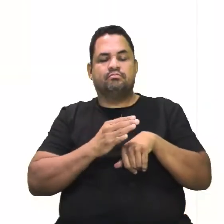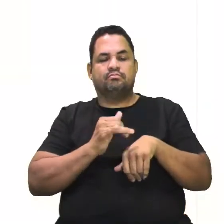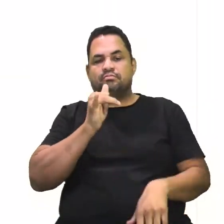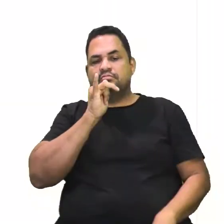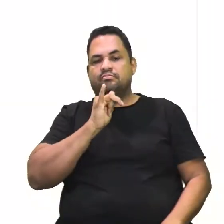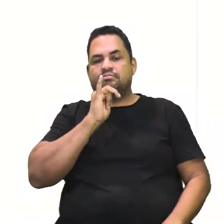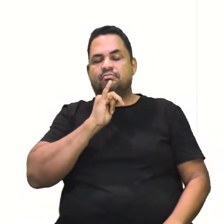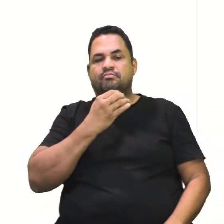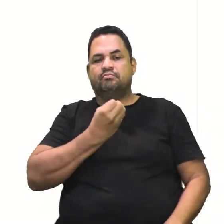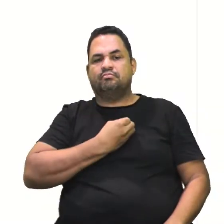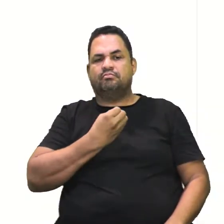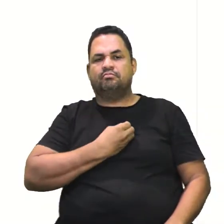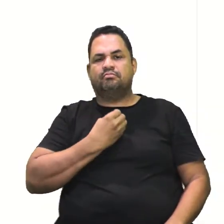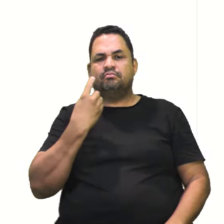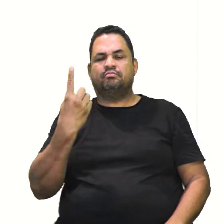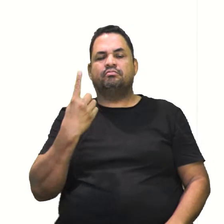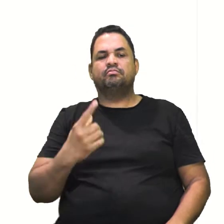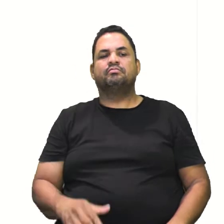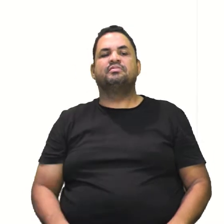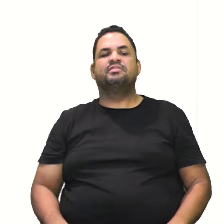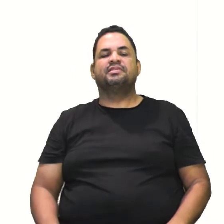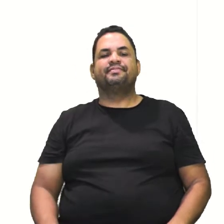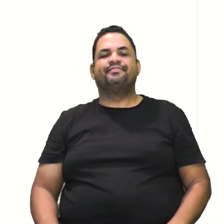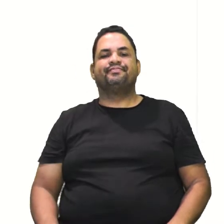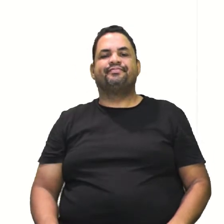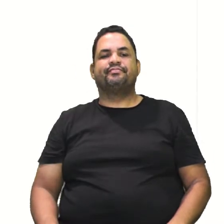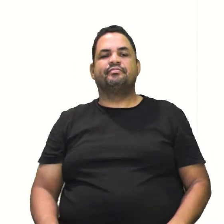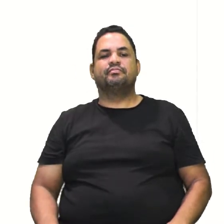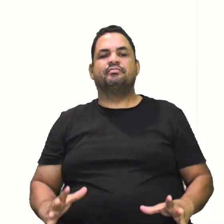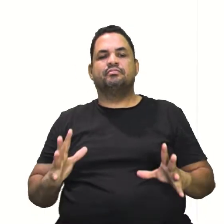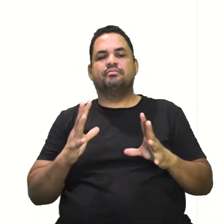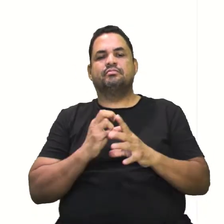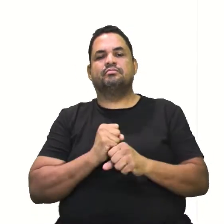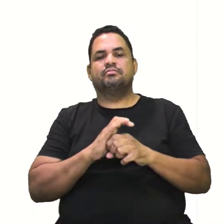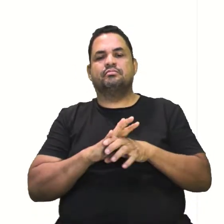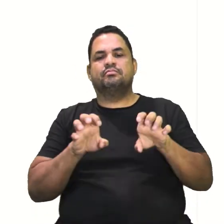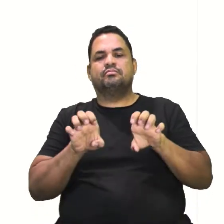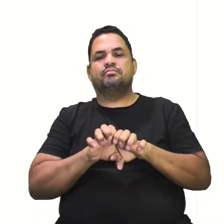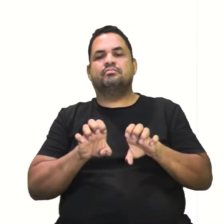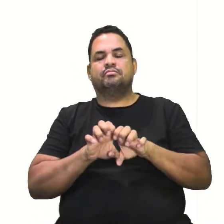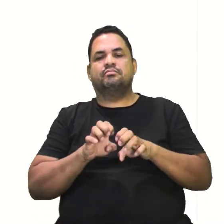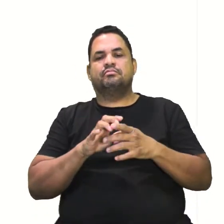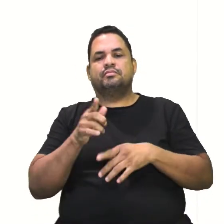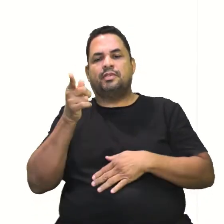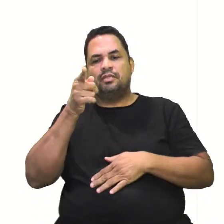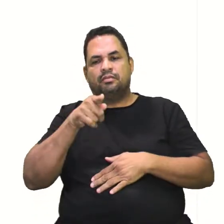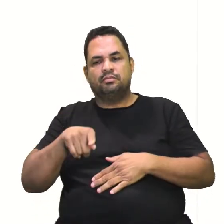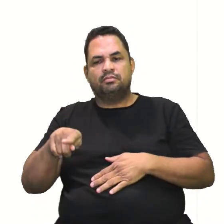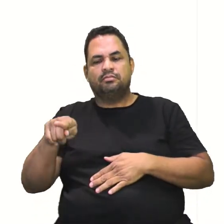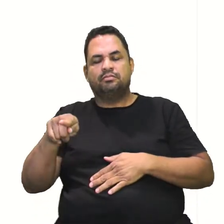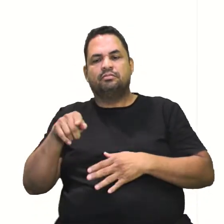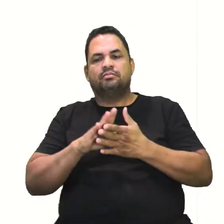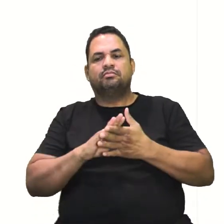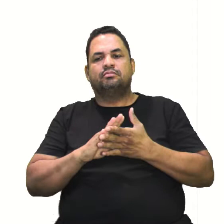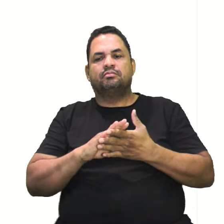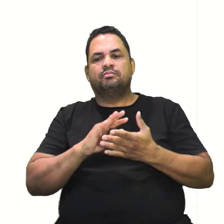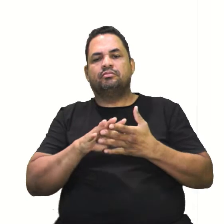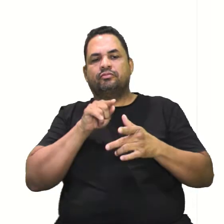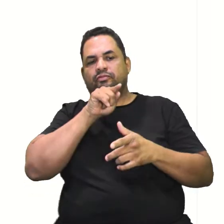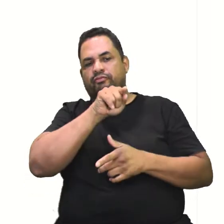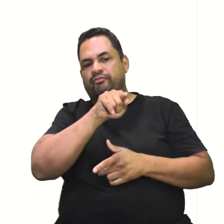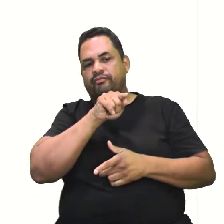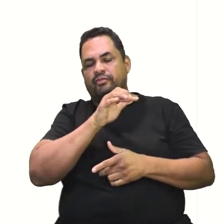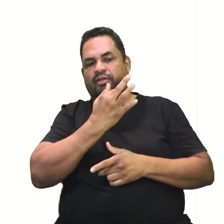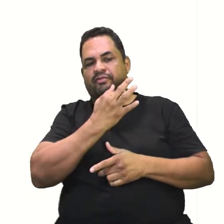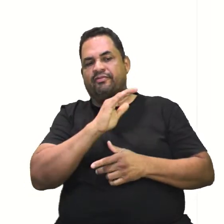lá? Exemplo de número 1. Vamos ver. Determine a equação da hipérbole de focos.